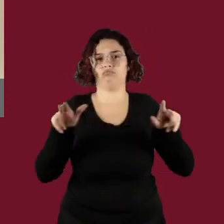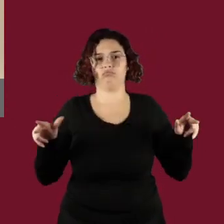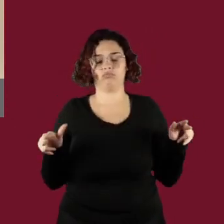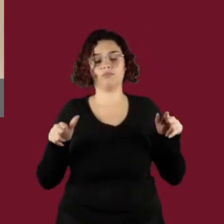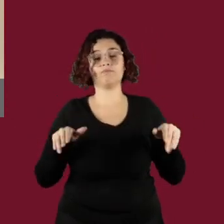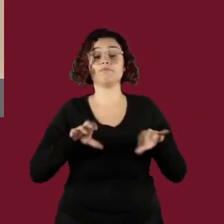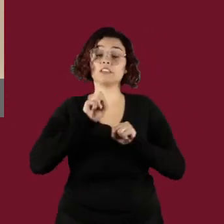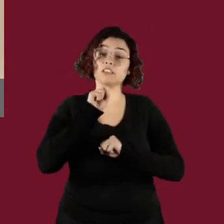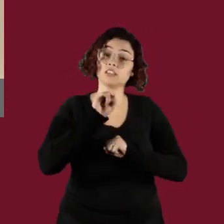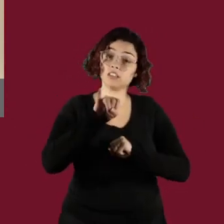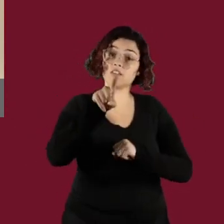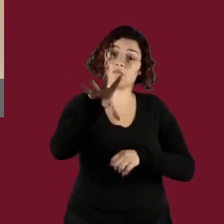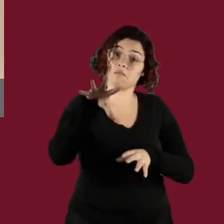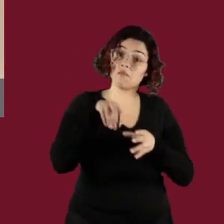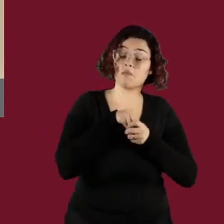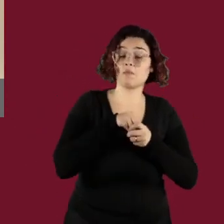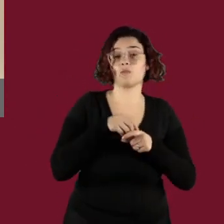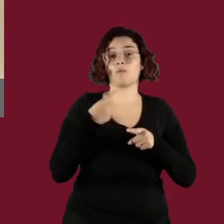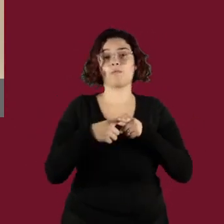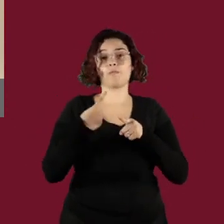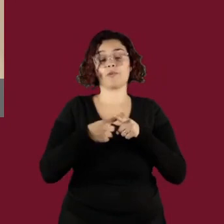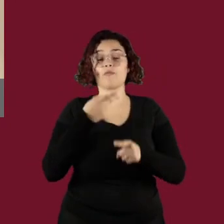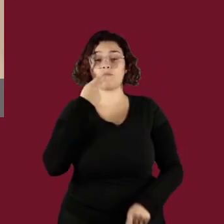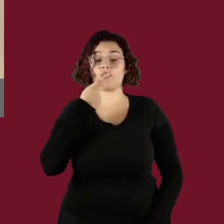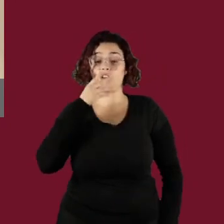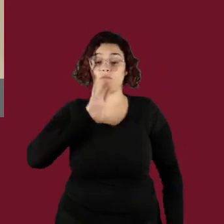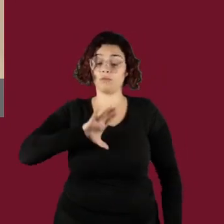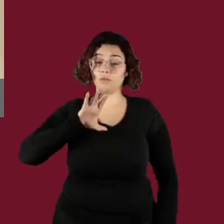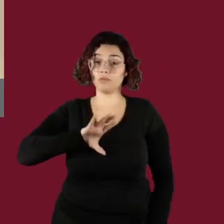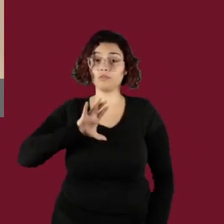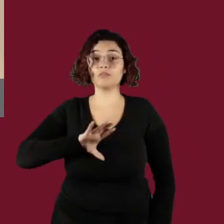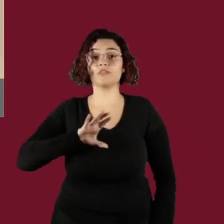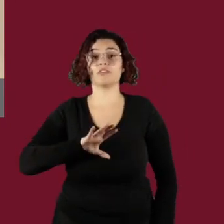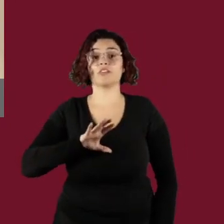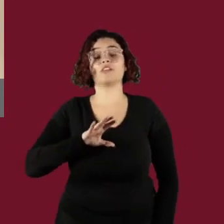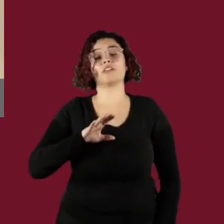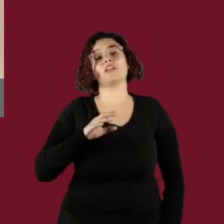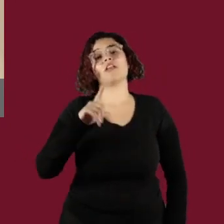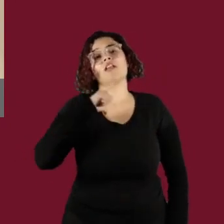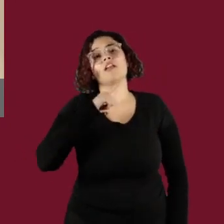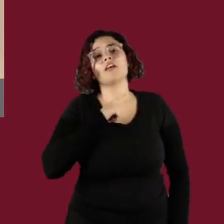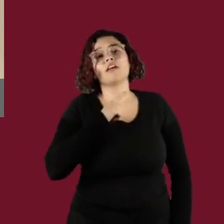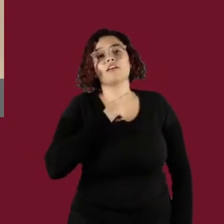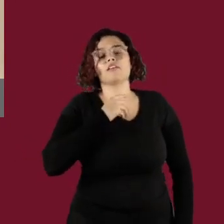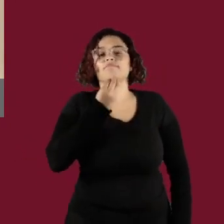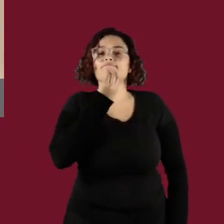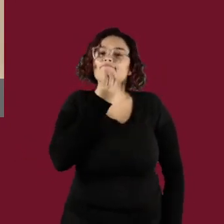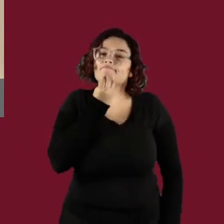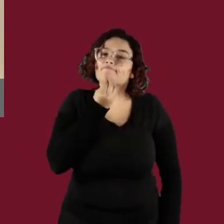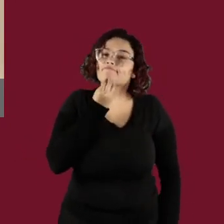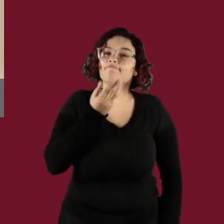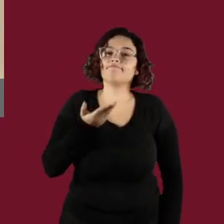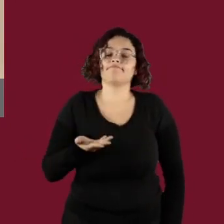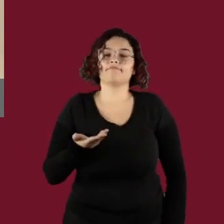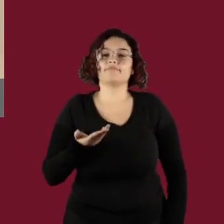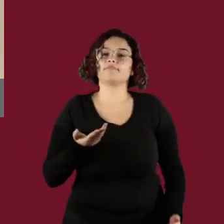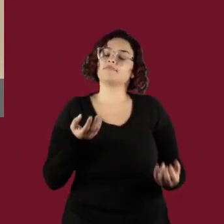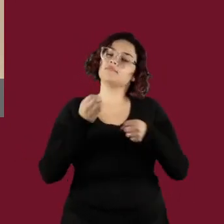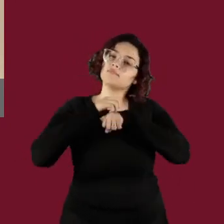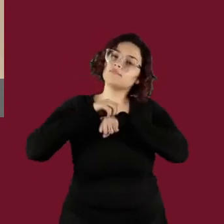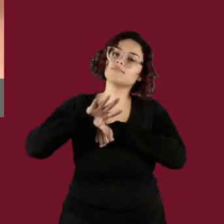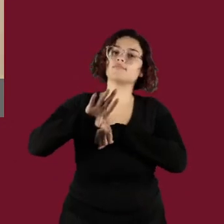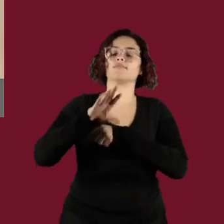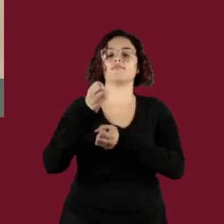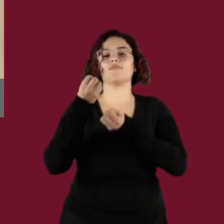se isso faz parte, porque falando em português, vocês têm essa oportunidade de transmitir